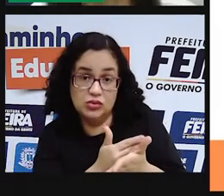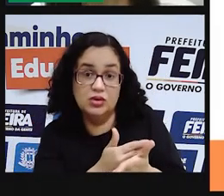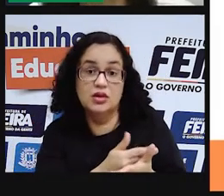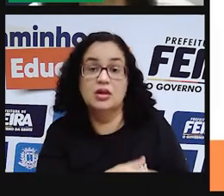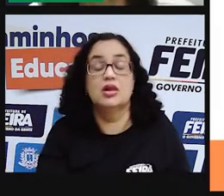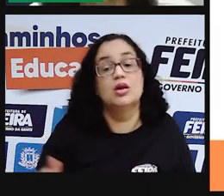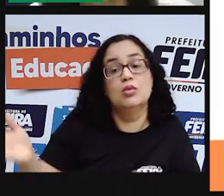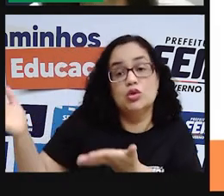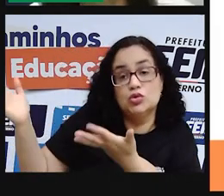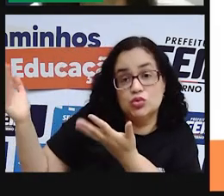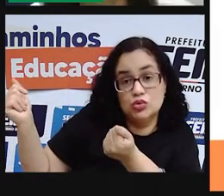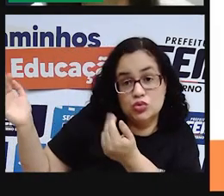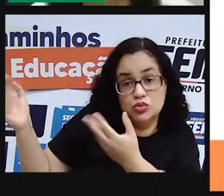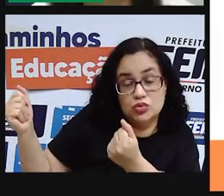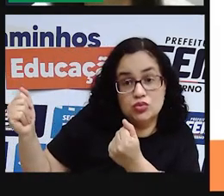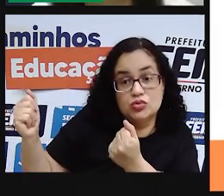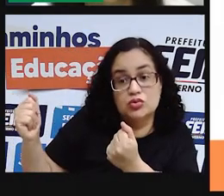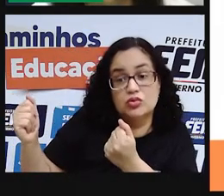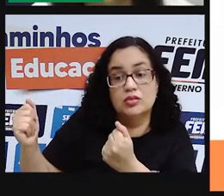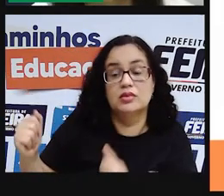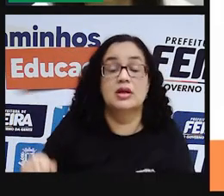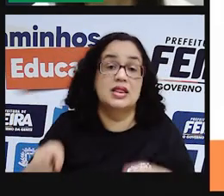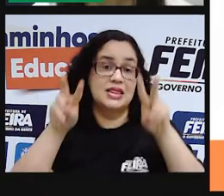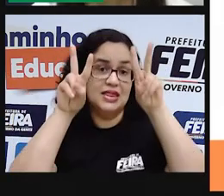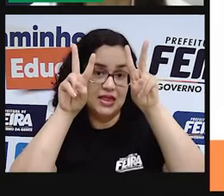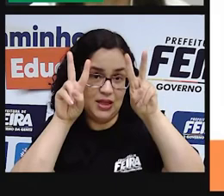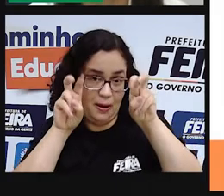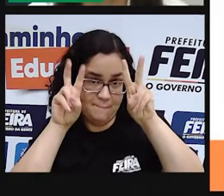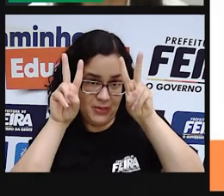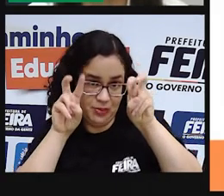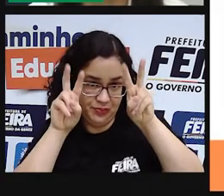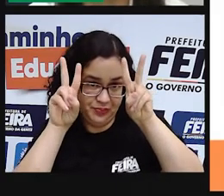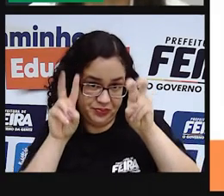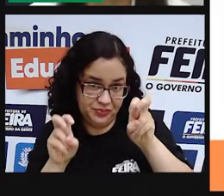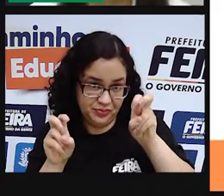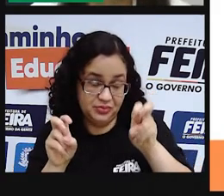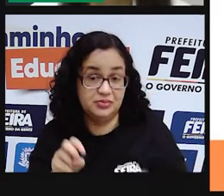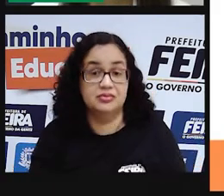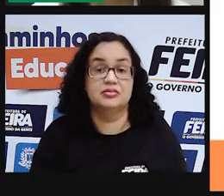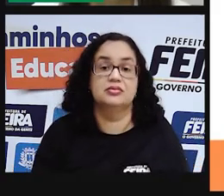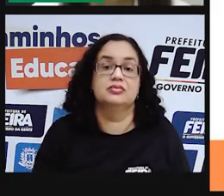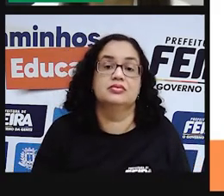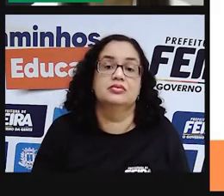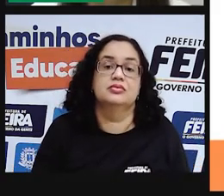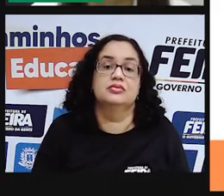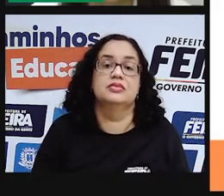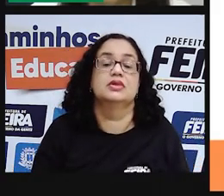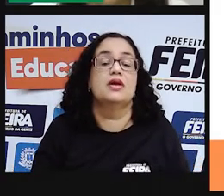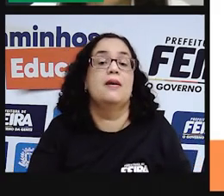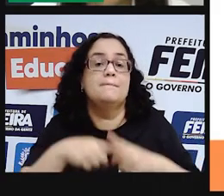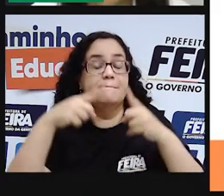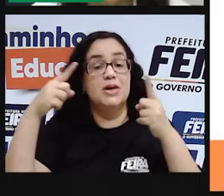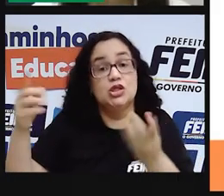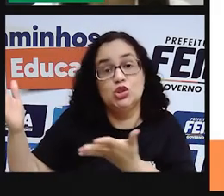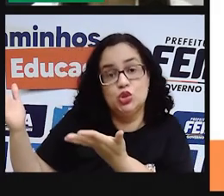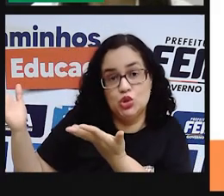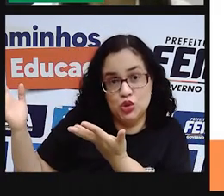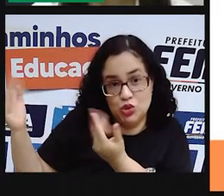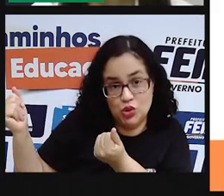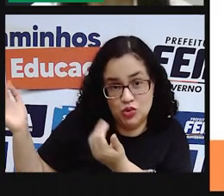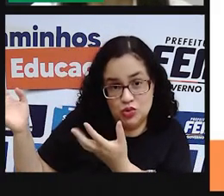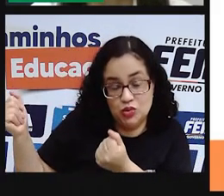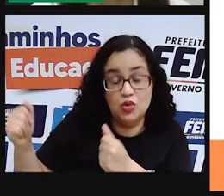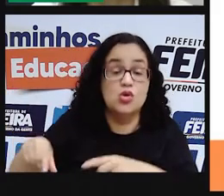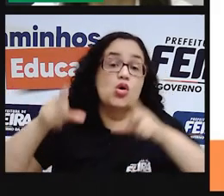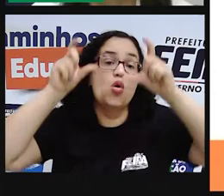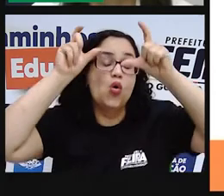público adolescente. Então, traz sempre temáticas relacionadas ao momento mais adolescente,